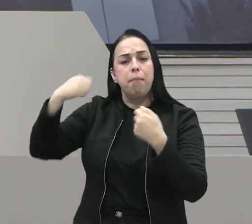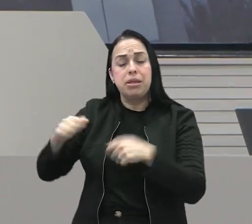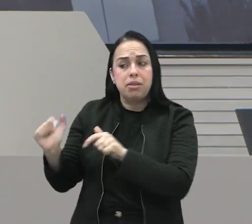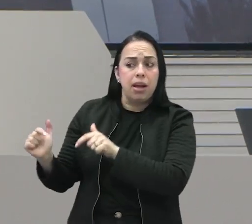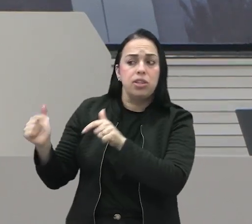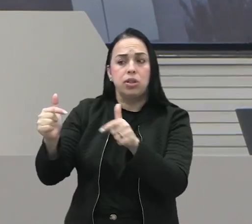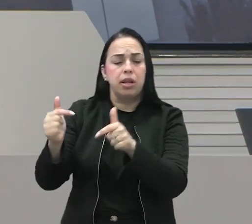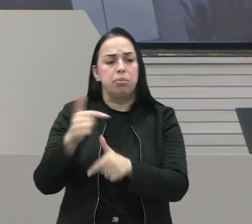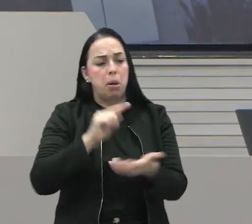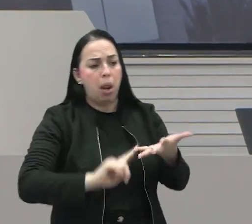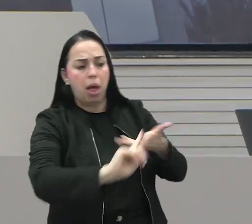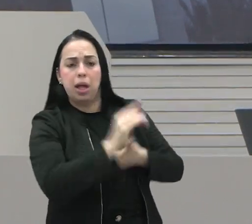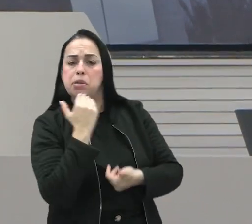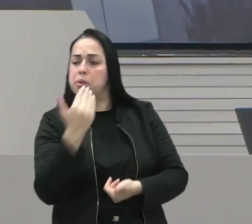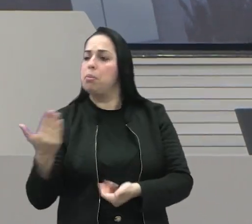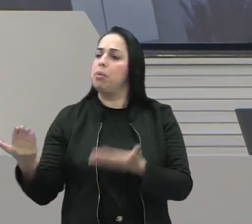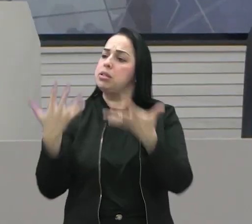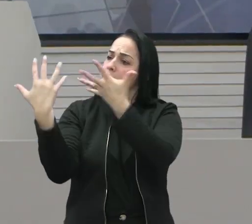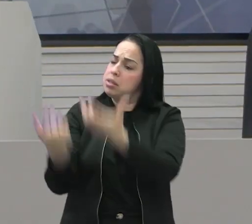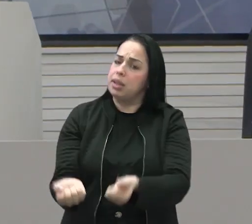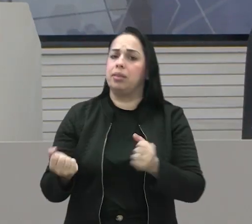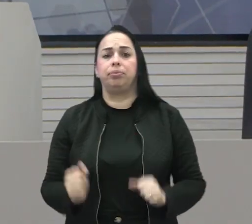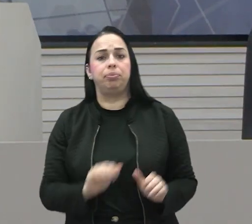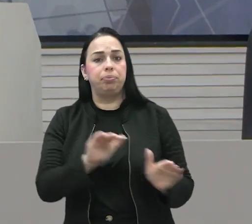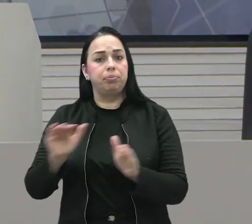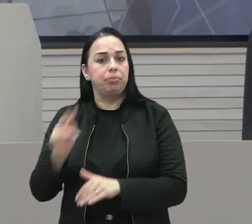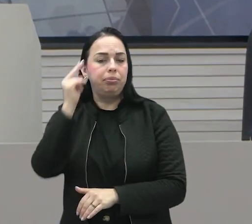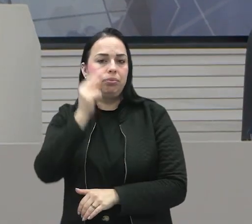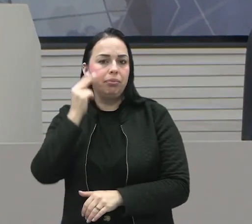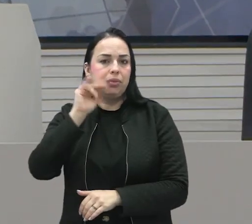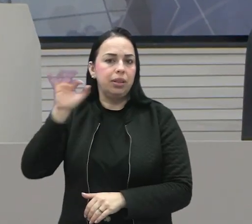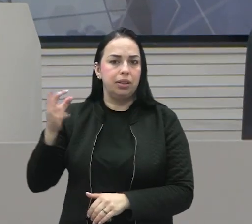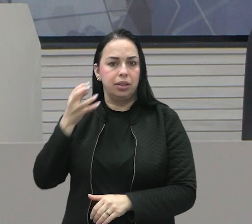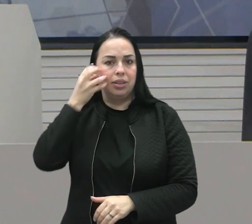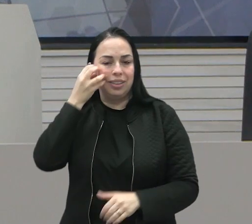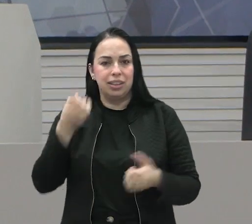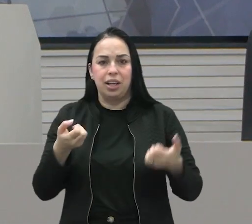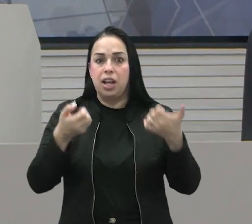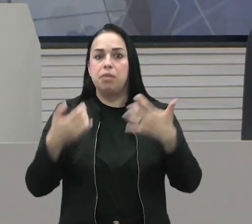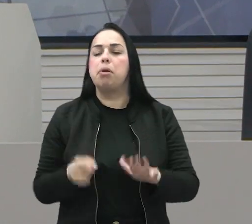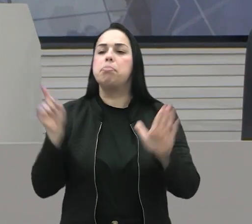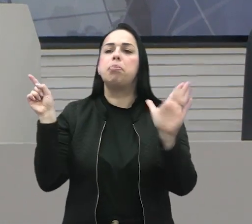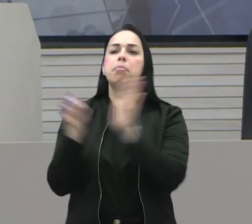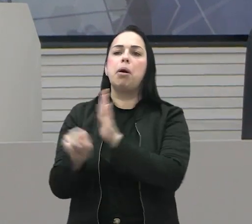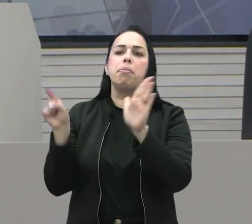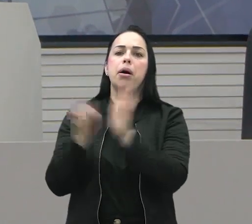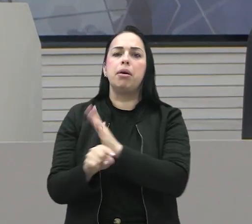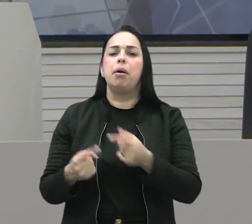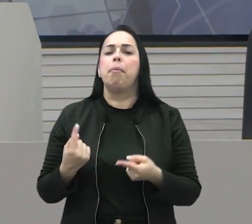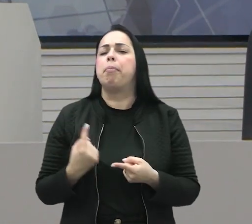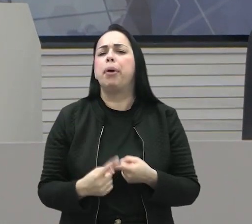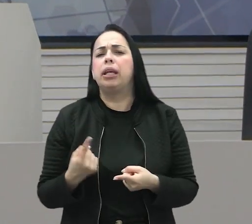público para atender aos pedidos da população. Já a vereadora Juliana Fraga foi à tribuna para questionar a falta